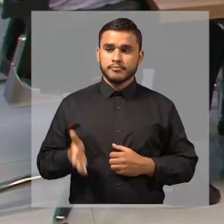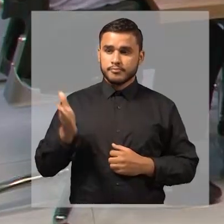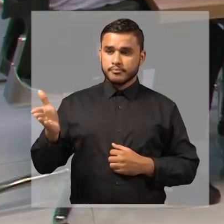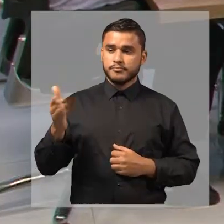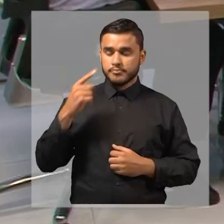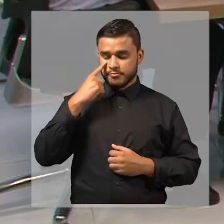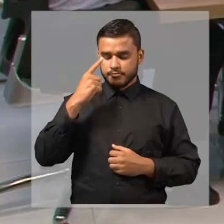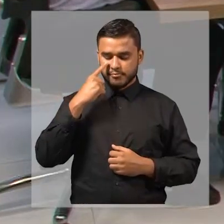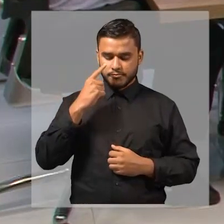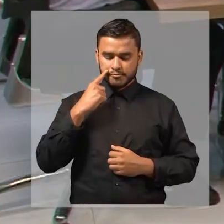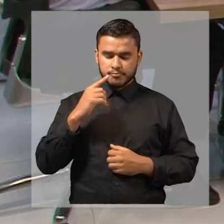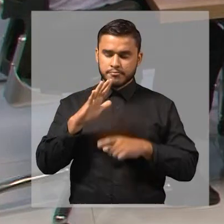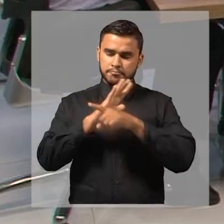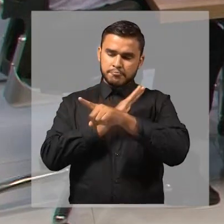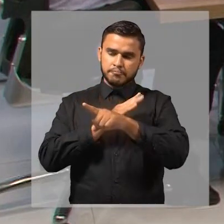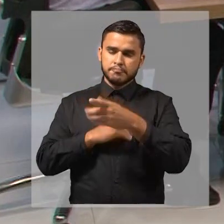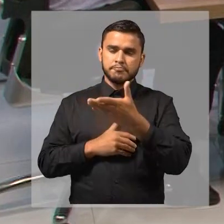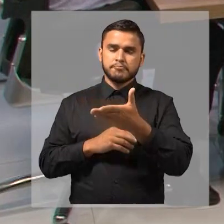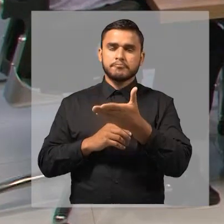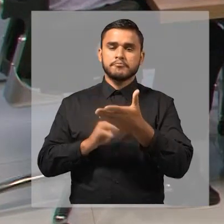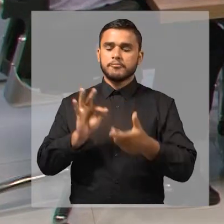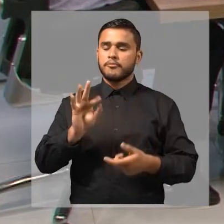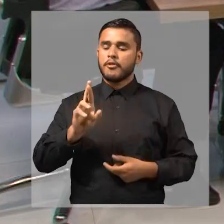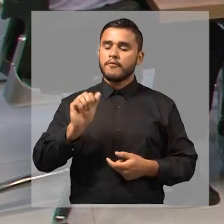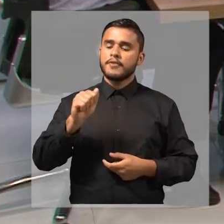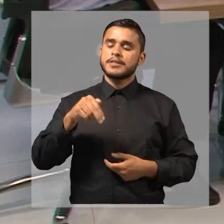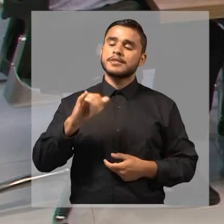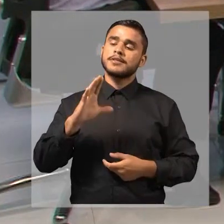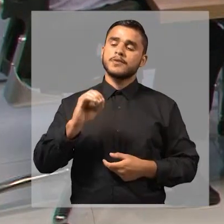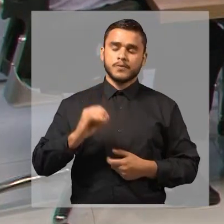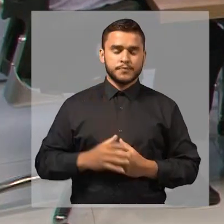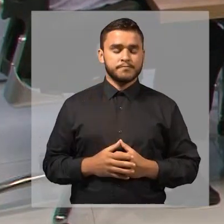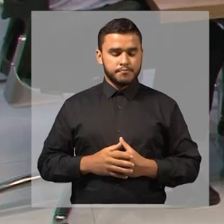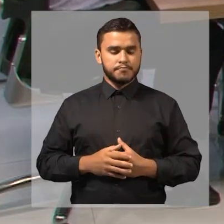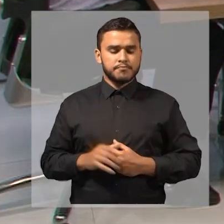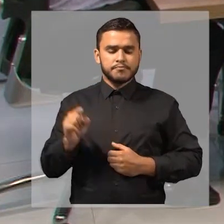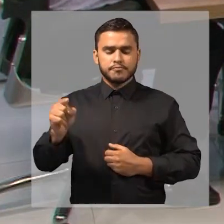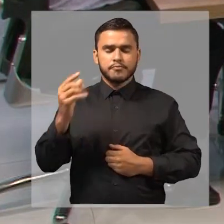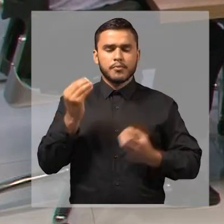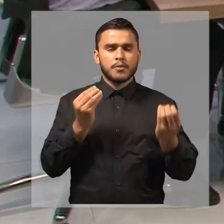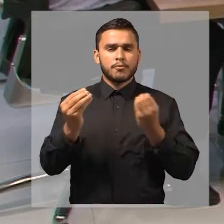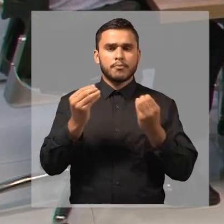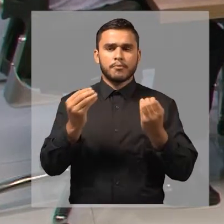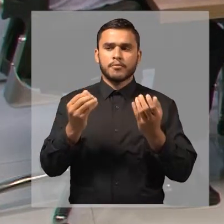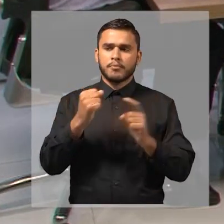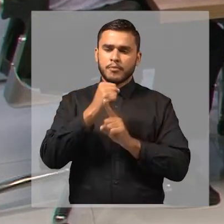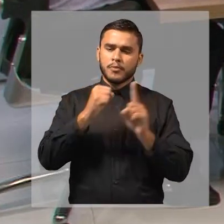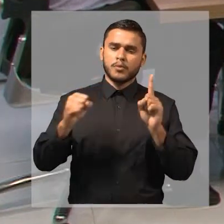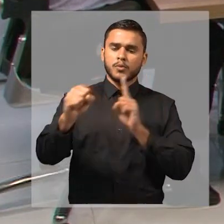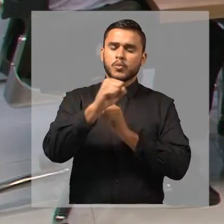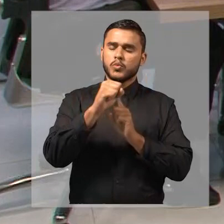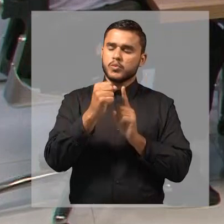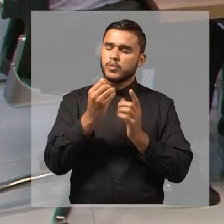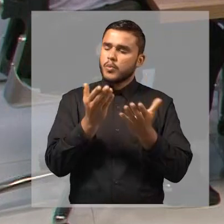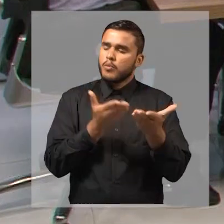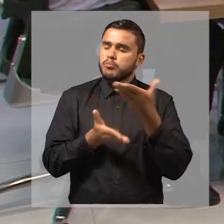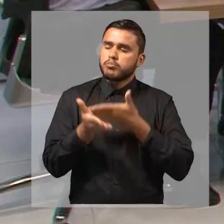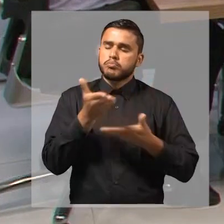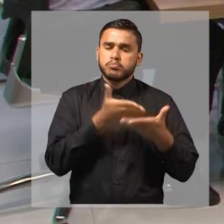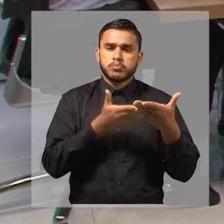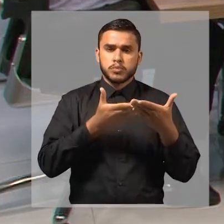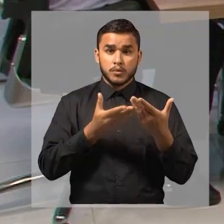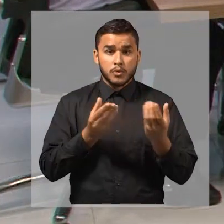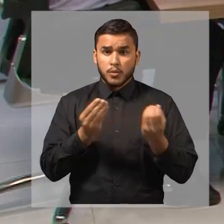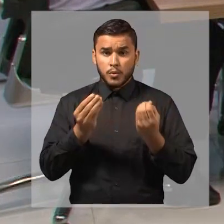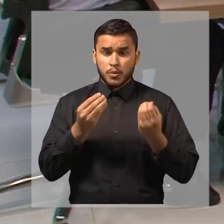de sociologia política, lá no básico, uma das primeiras coisas que estão lá em letras bem grandes para se compreender